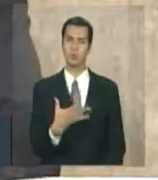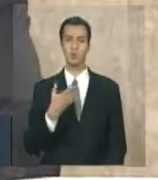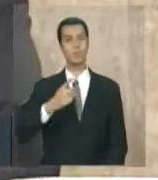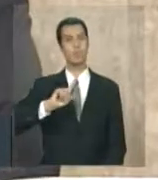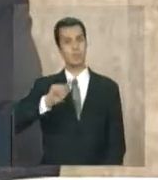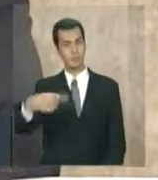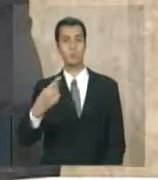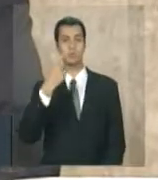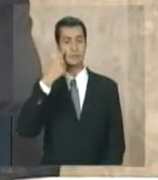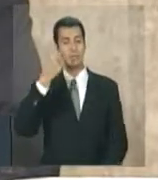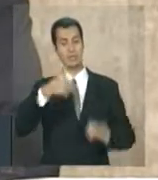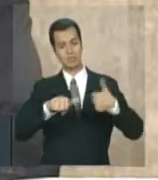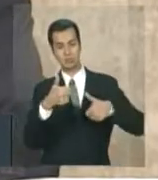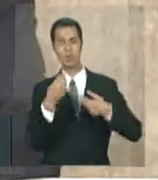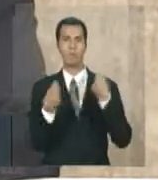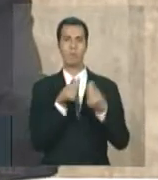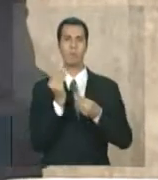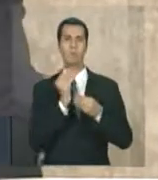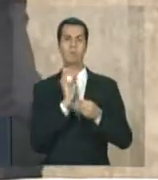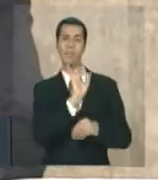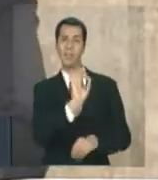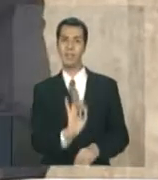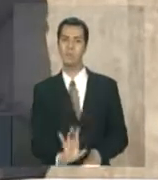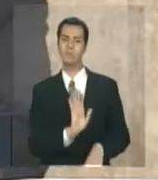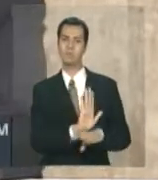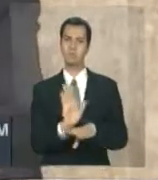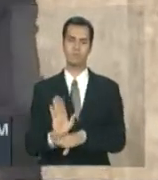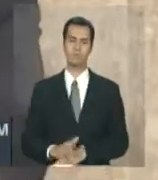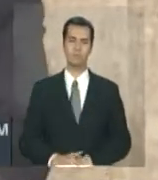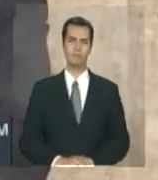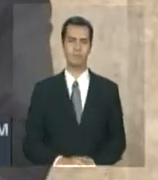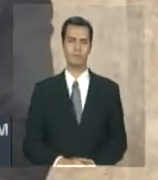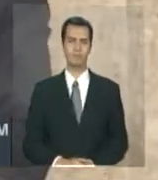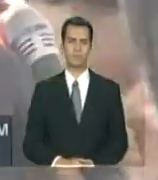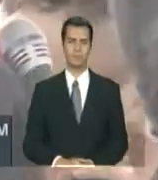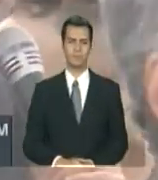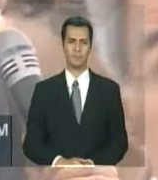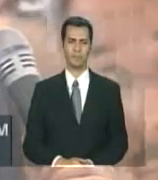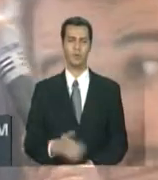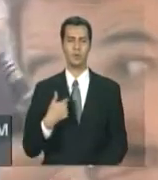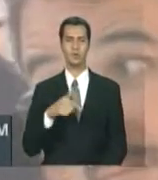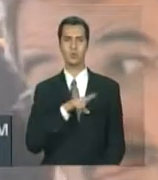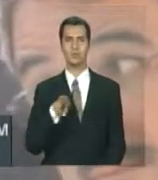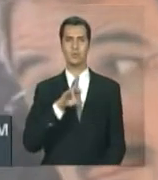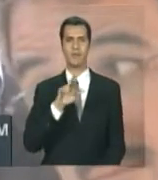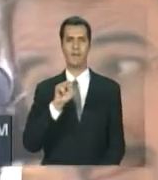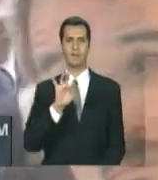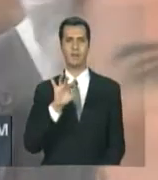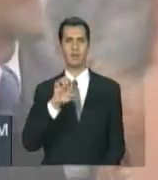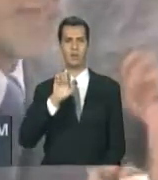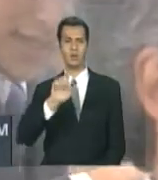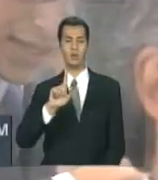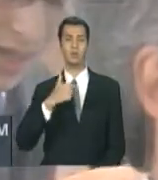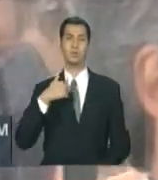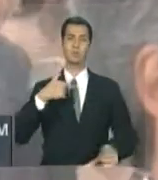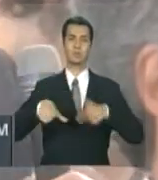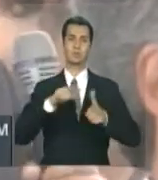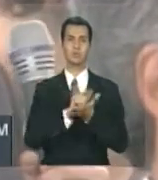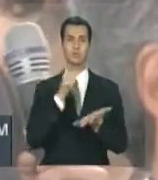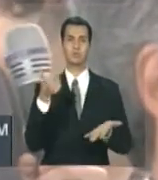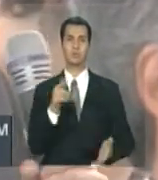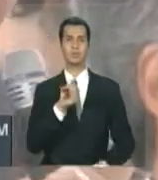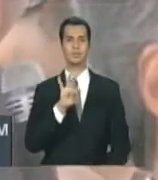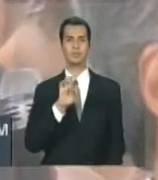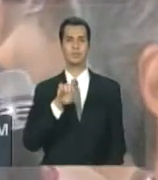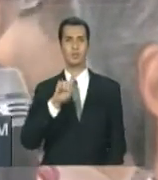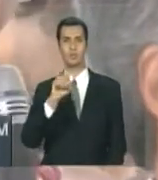analisarmos a melhor forma de atender cada um deles. Ministro, Rafael Moraes, Jornal Estado de São Paulo. Boa tarde, tudo bom? Tudo bom. Bom,